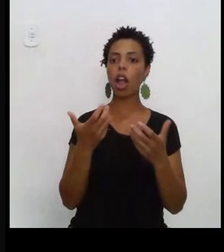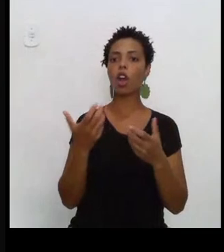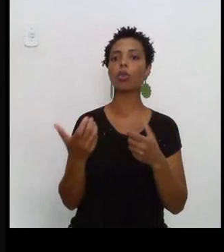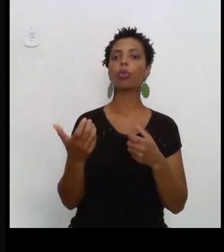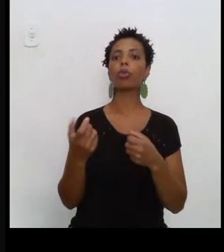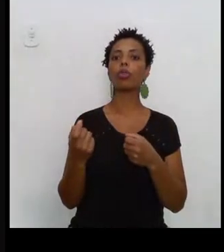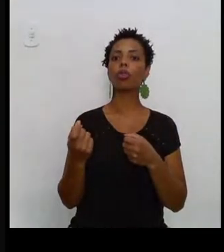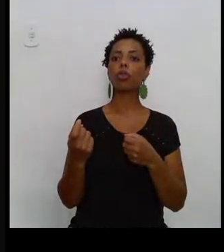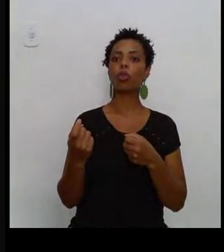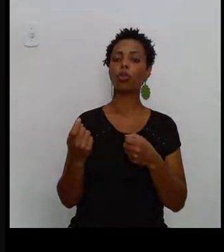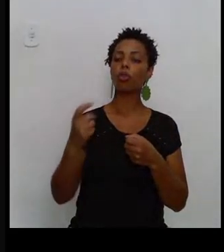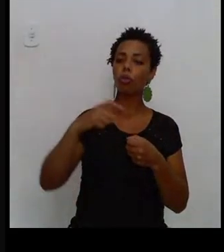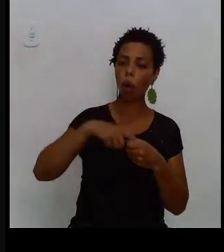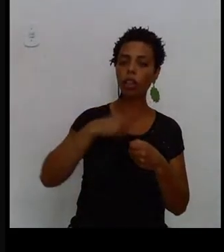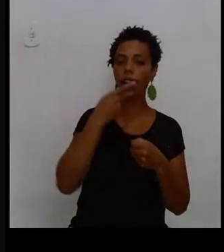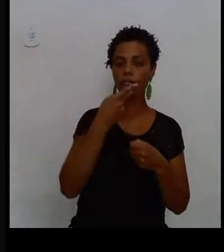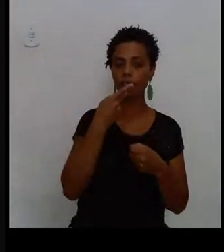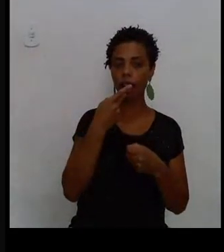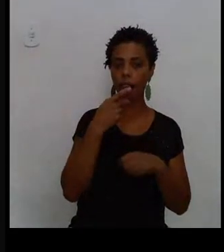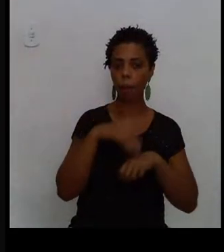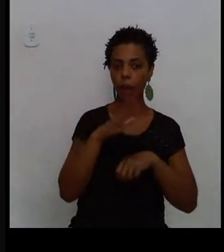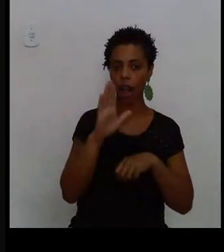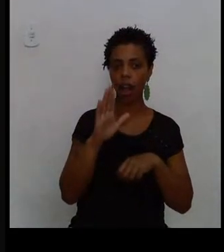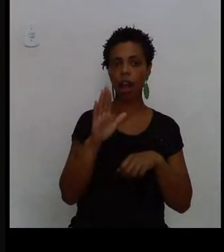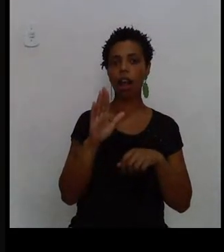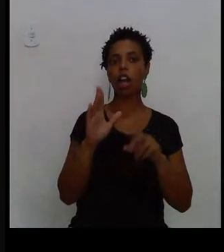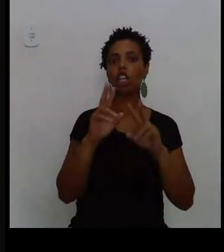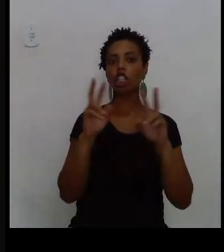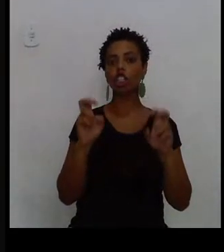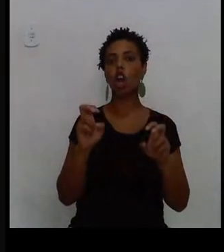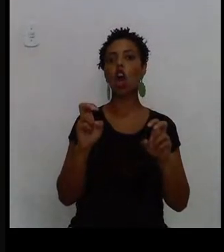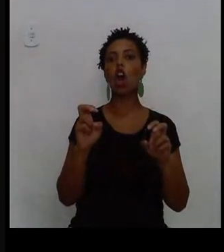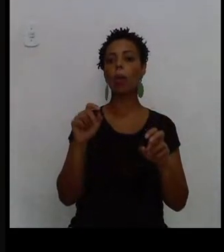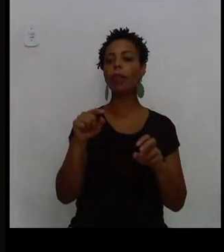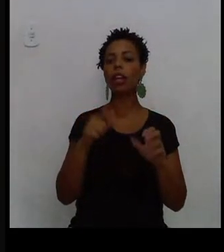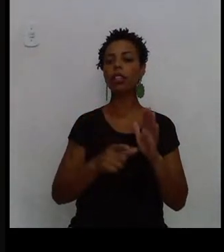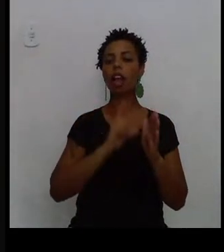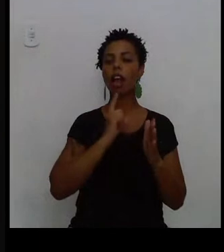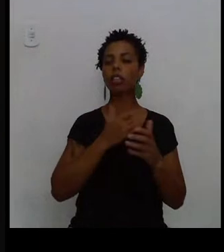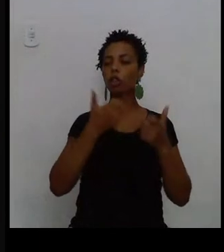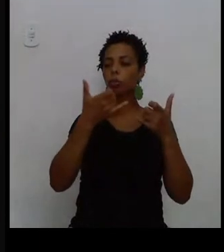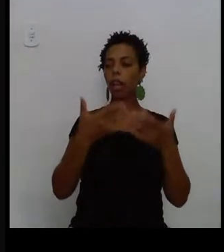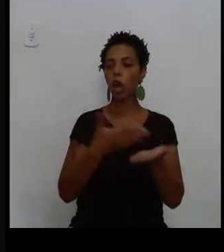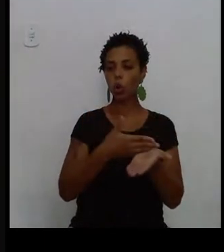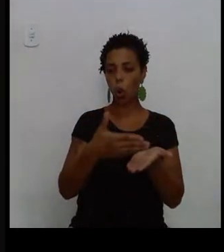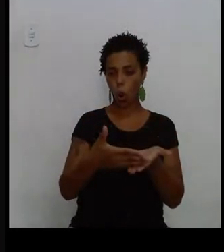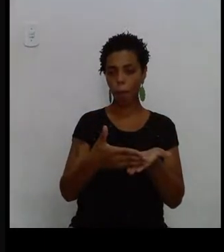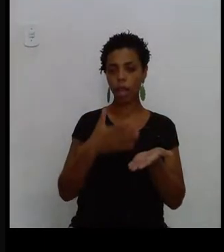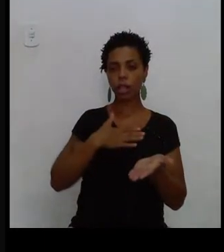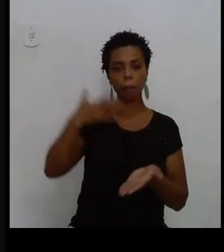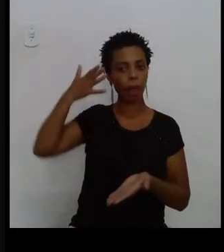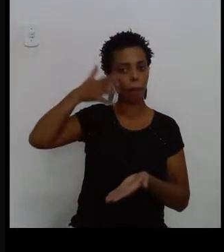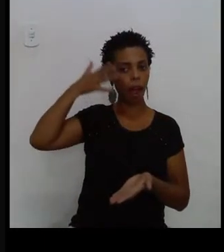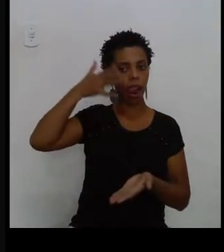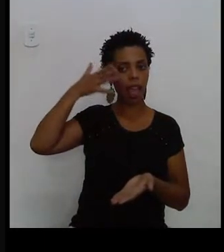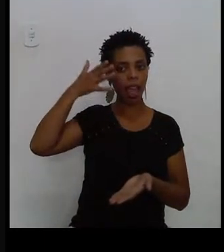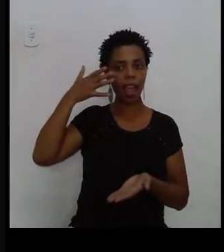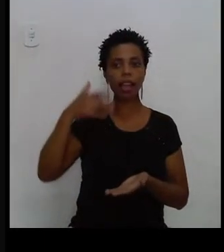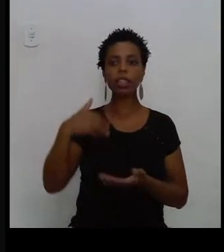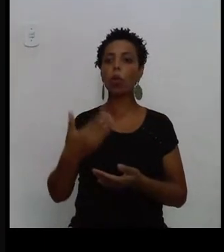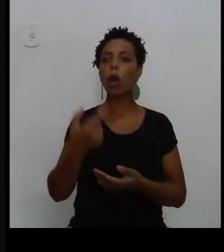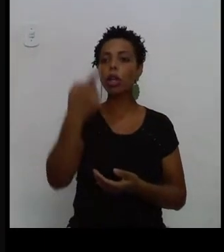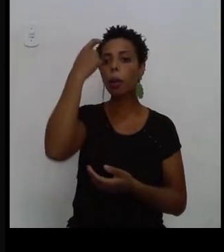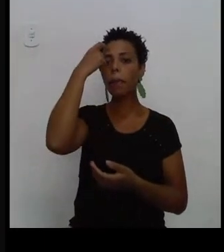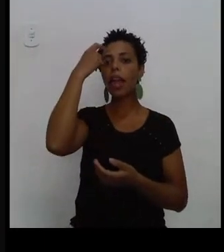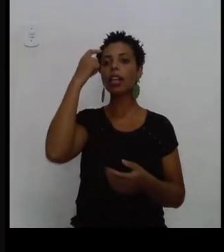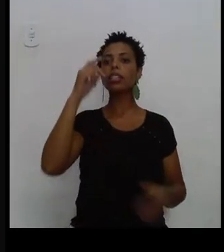outra anunciam que a senhora em princípio Não quando eu penso em desativar as um quadro assistir únicos